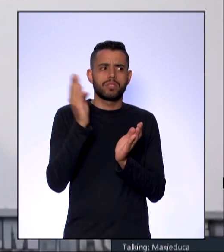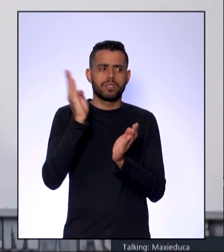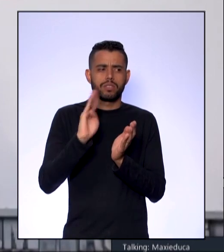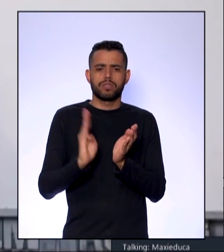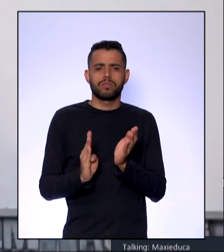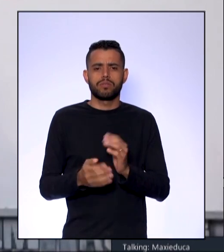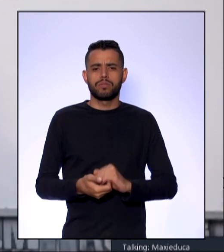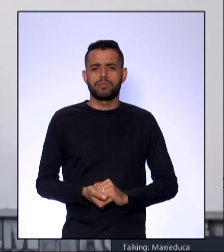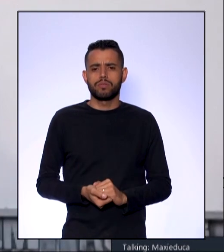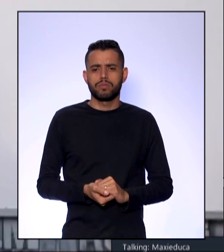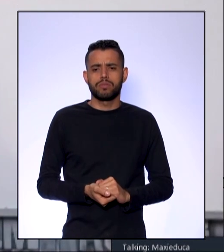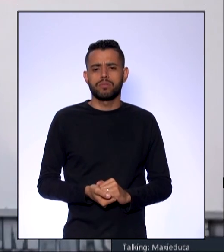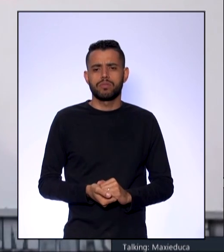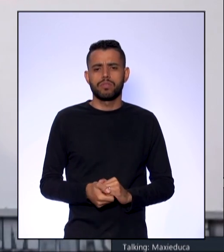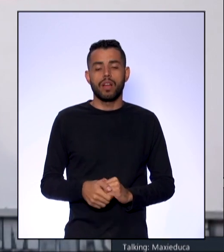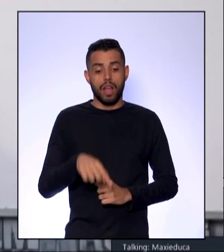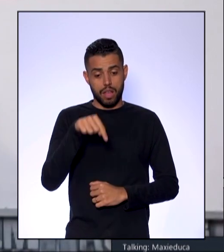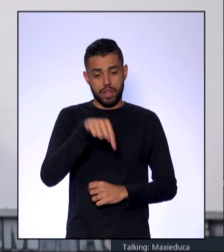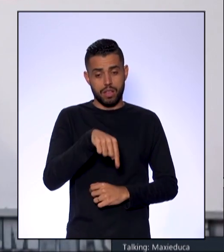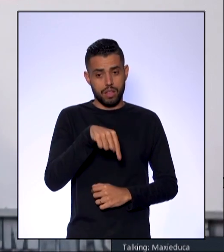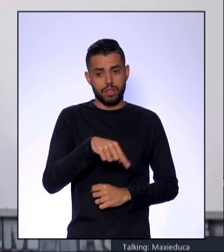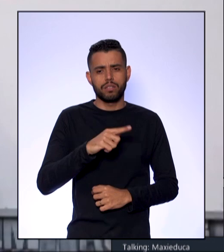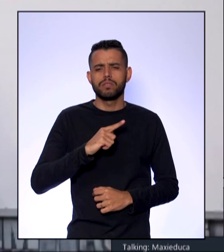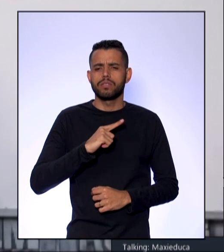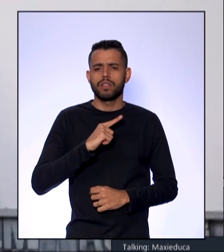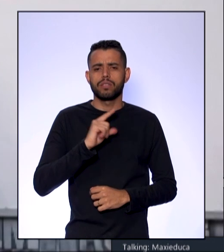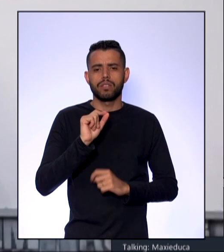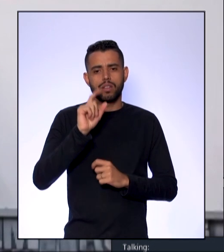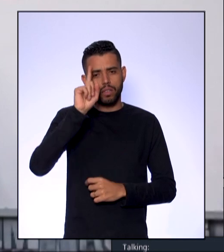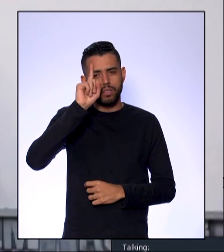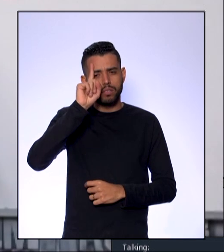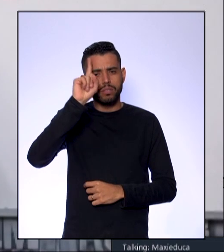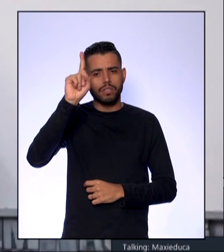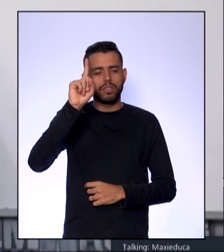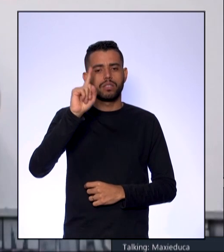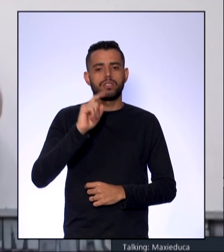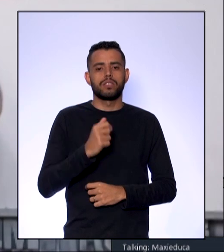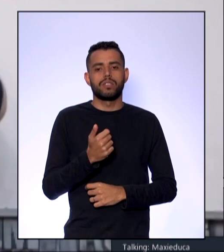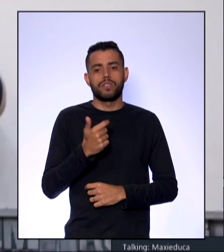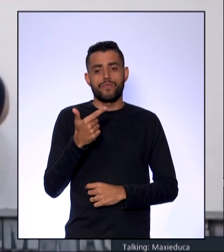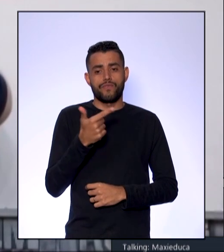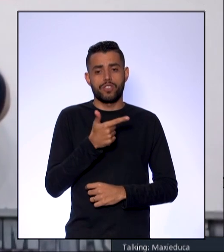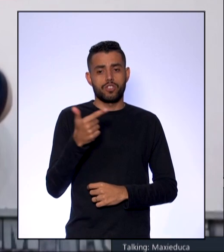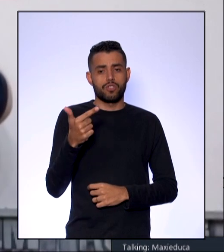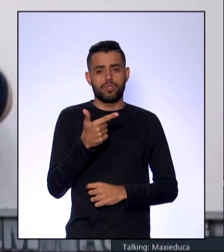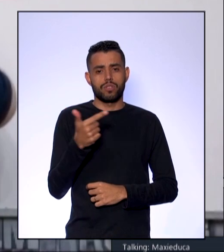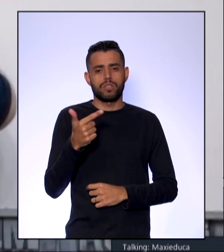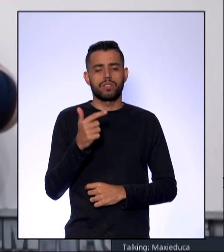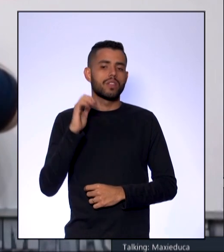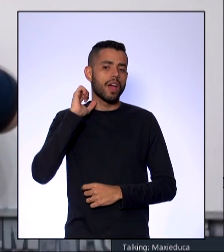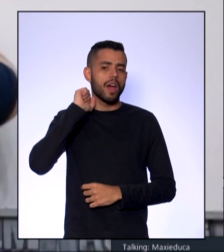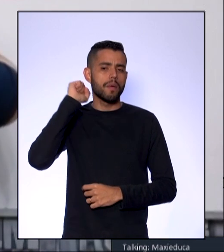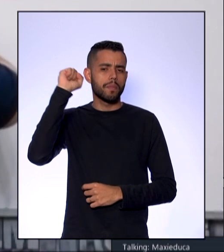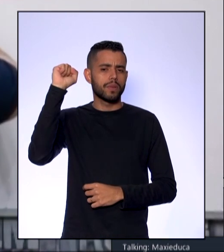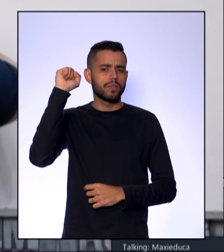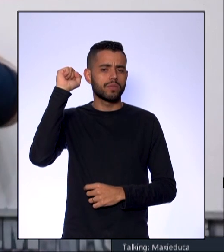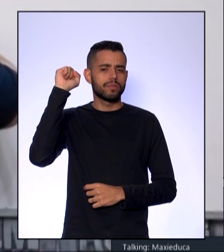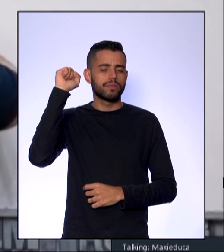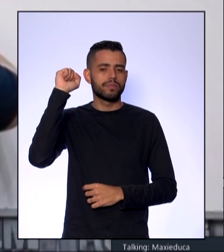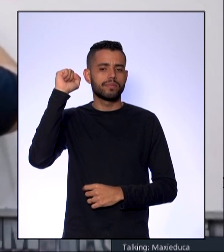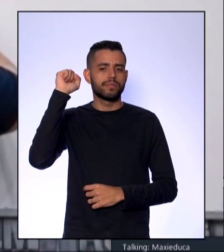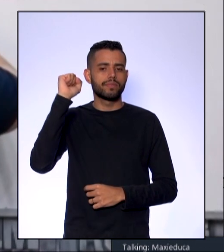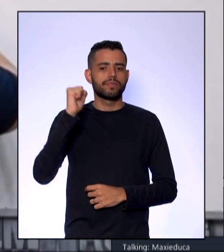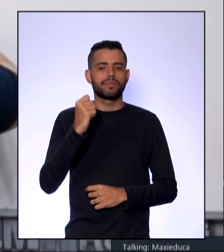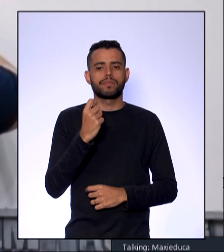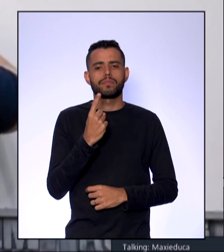Interessante, aqui nós temos a data de 22 de abril